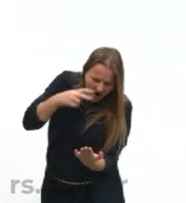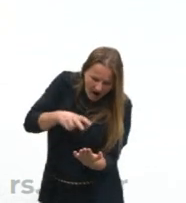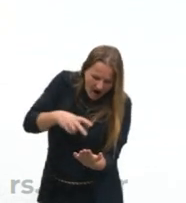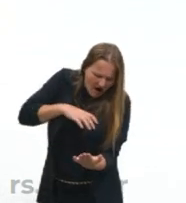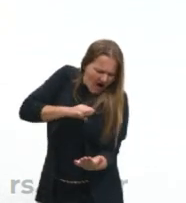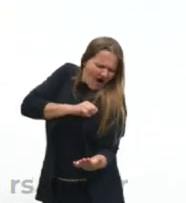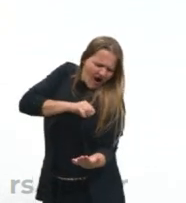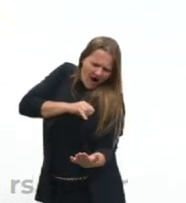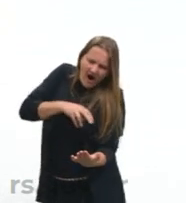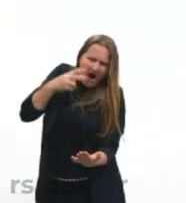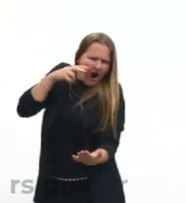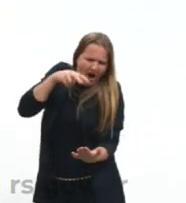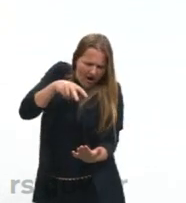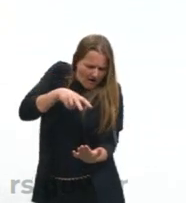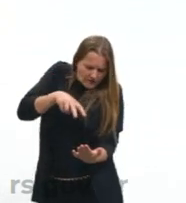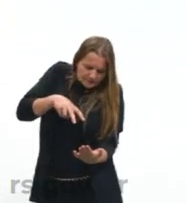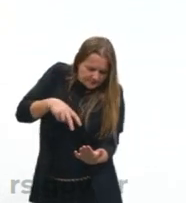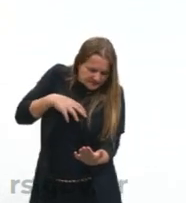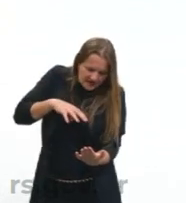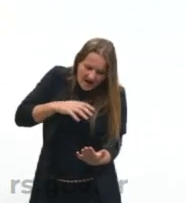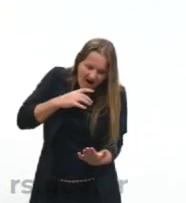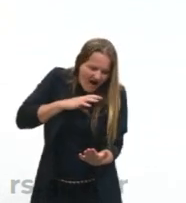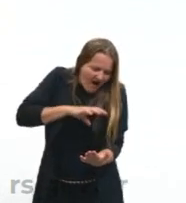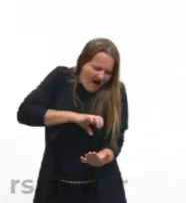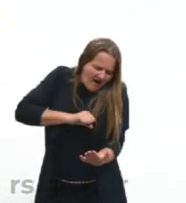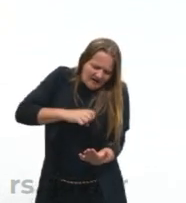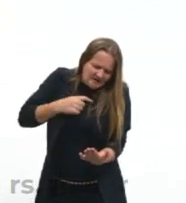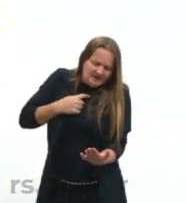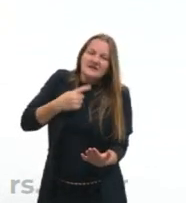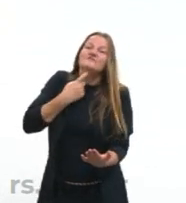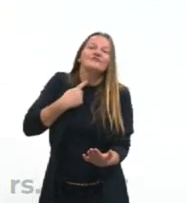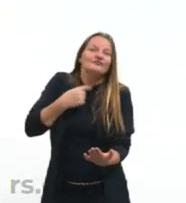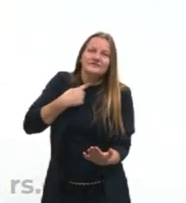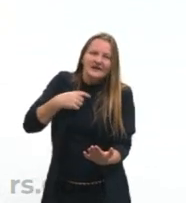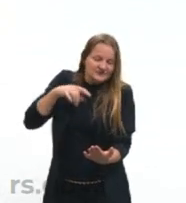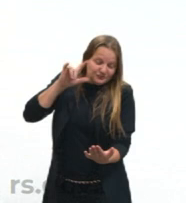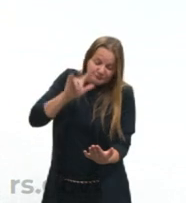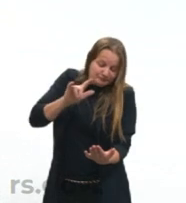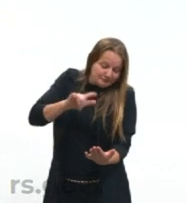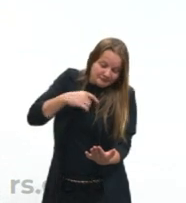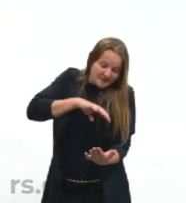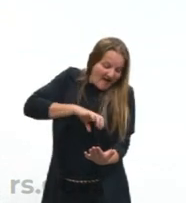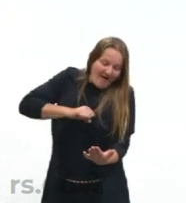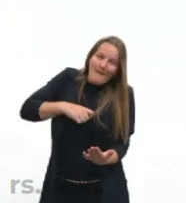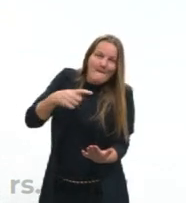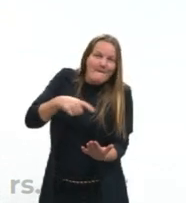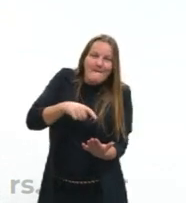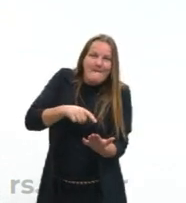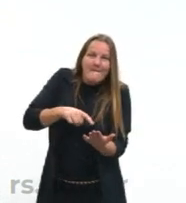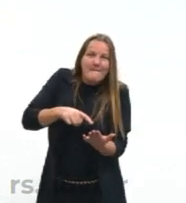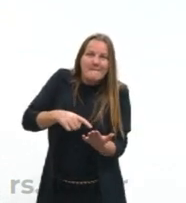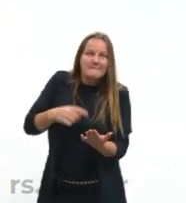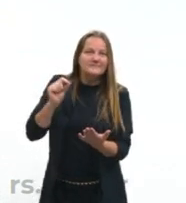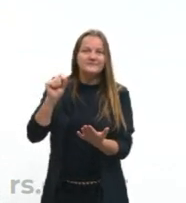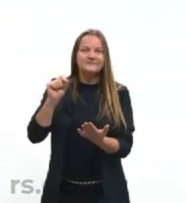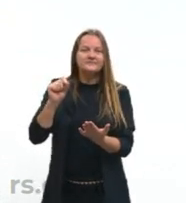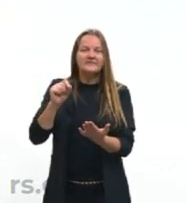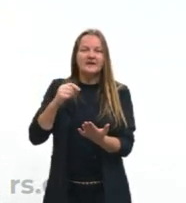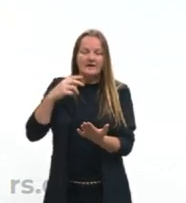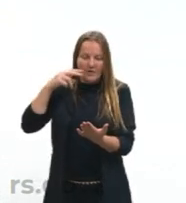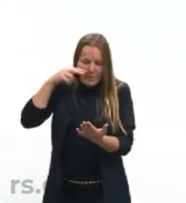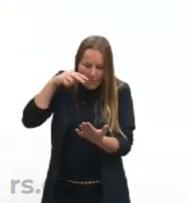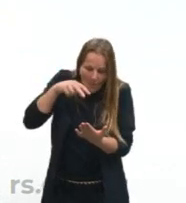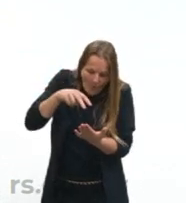apaixona e naquela angústia de não poder abraçar o seu amado a ficar com seu amado ele acaba